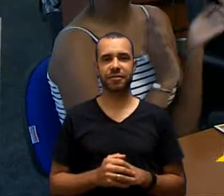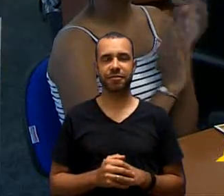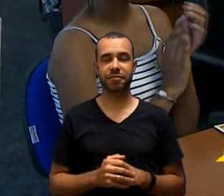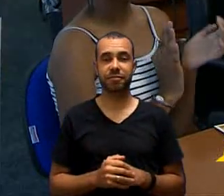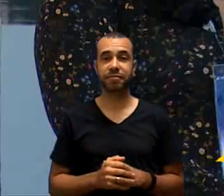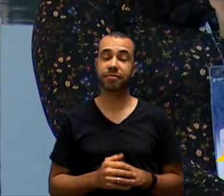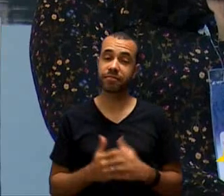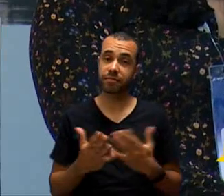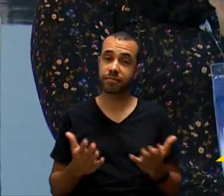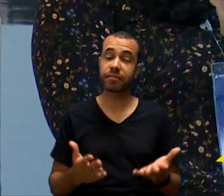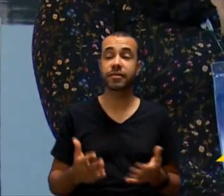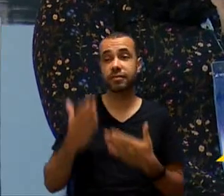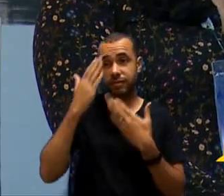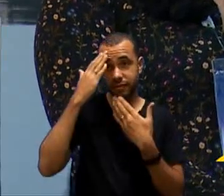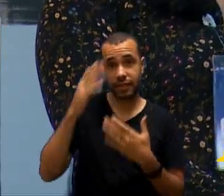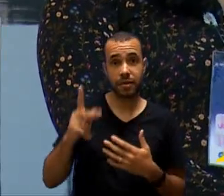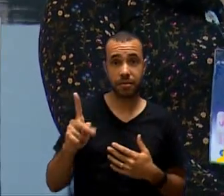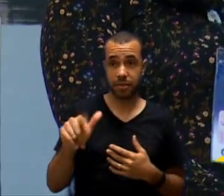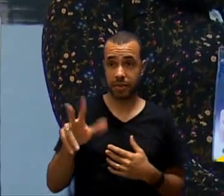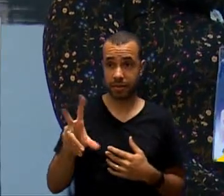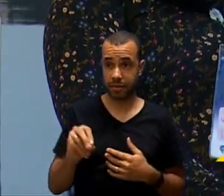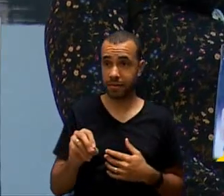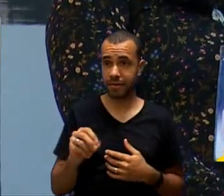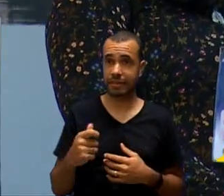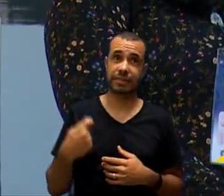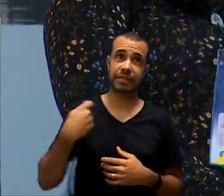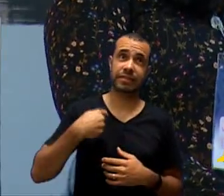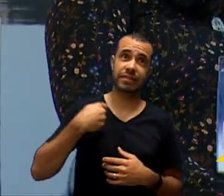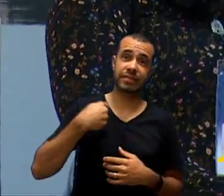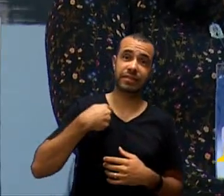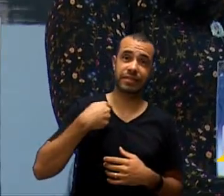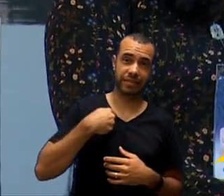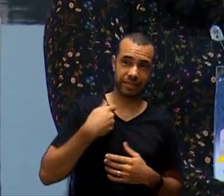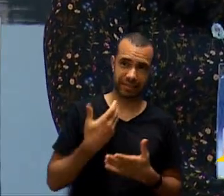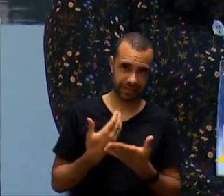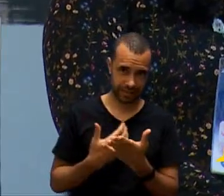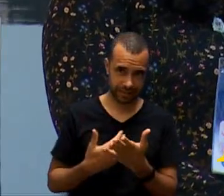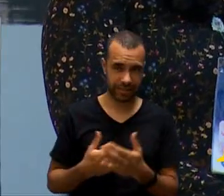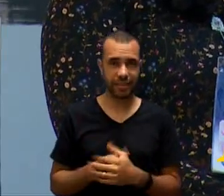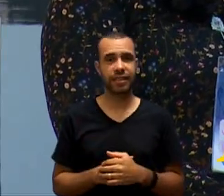Bom, eu queria agradecer ao Paulo, que está enchendo meu saco lá.